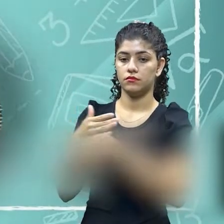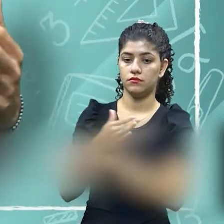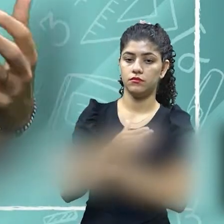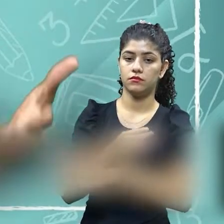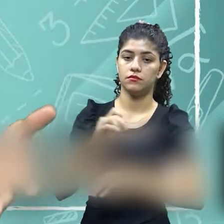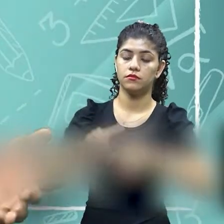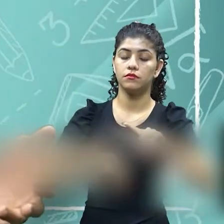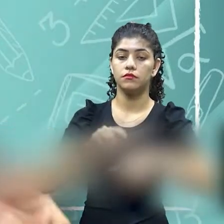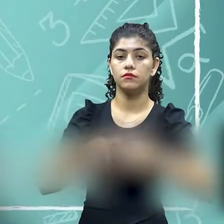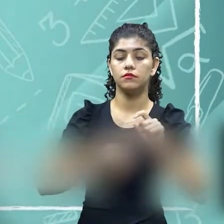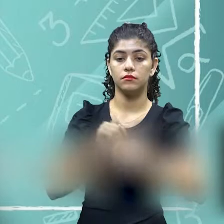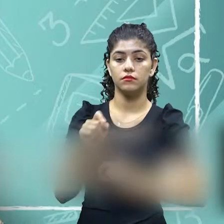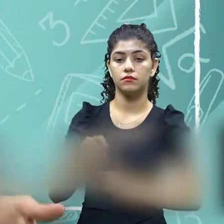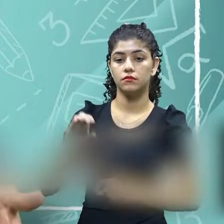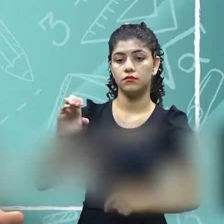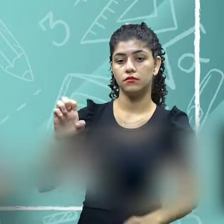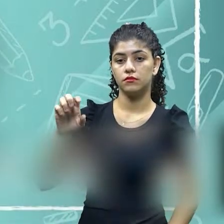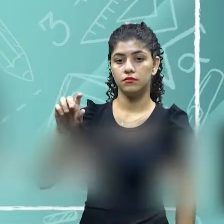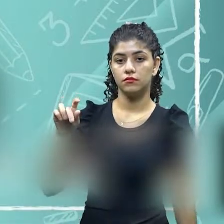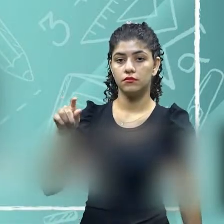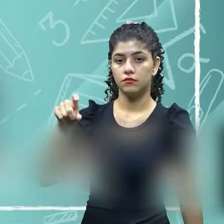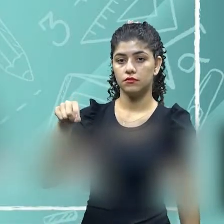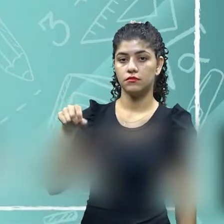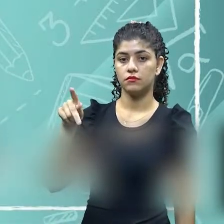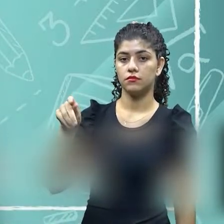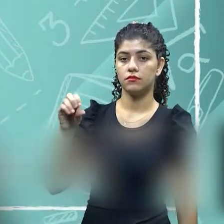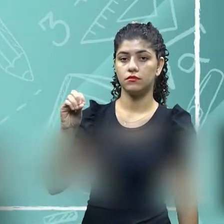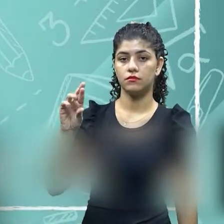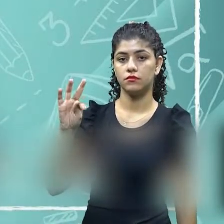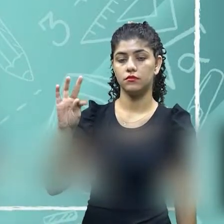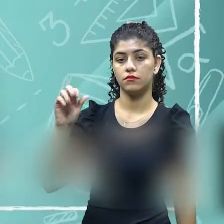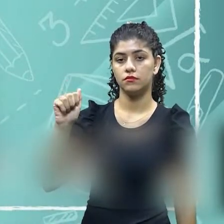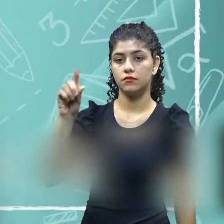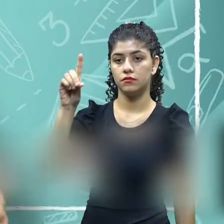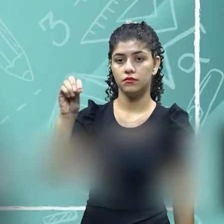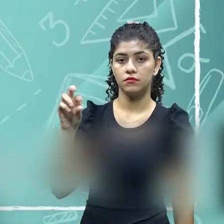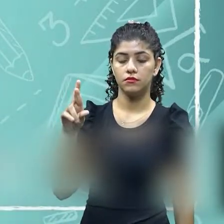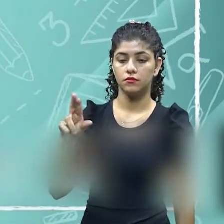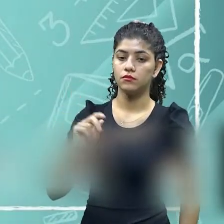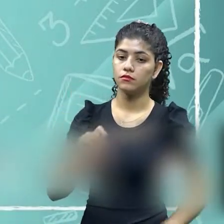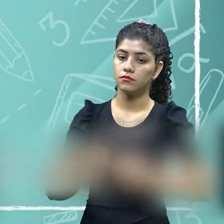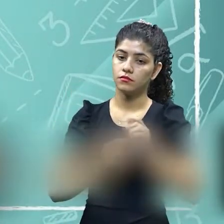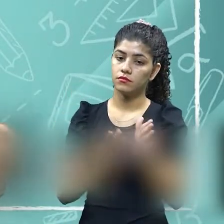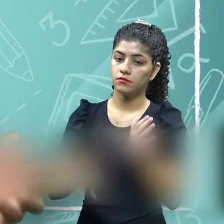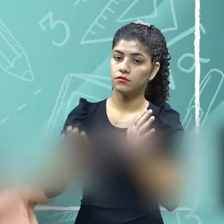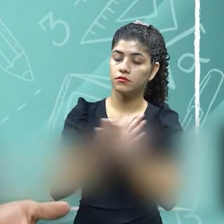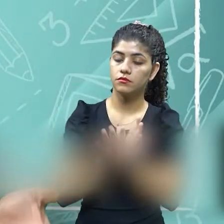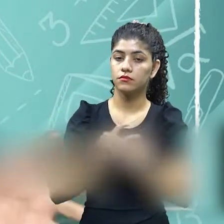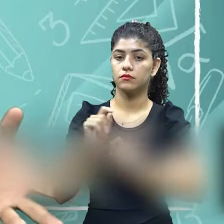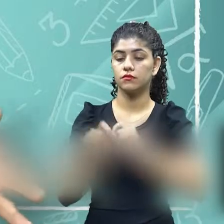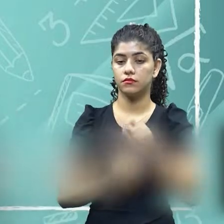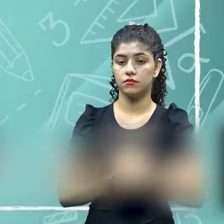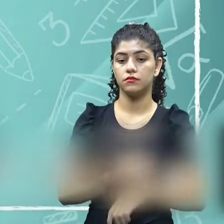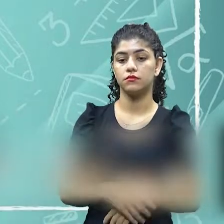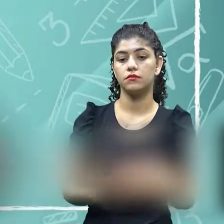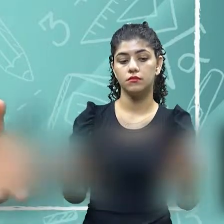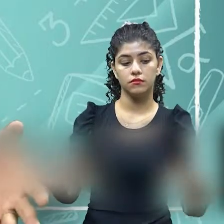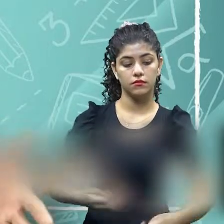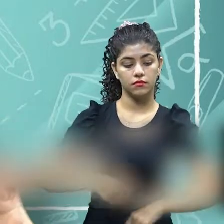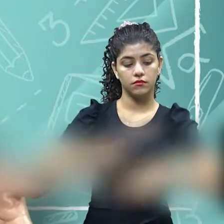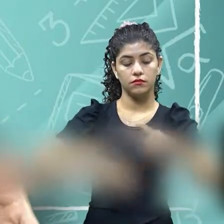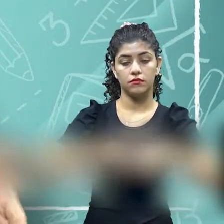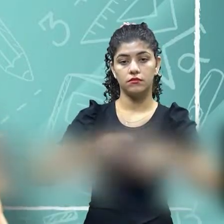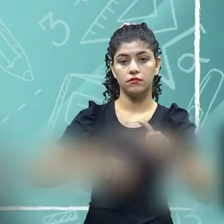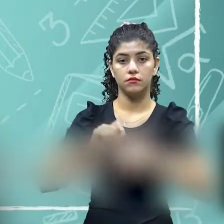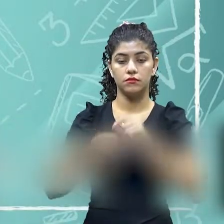feito pelo exportador. Mas a partir do momento em que a mercadoria chega para o importador, esses processos de custos e